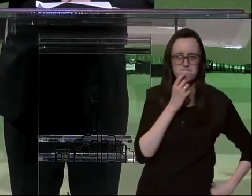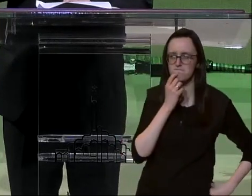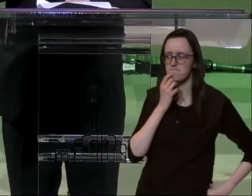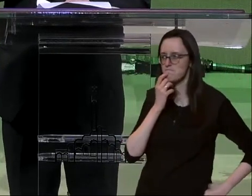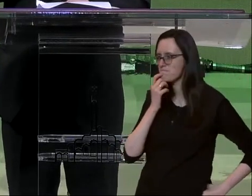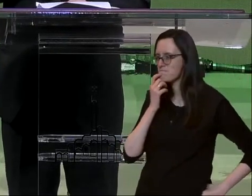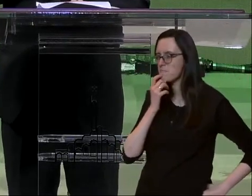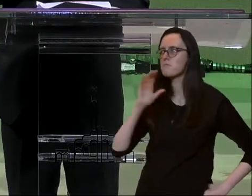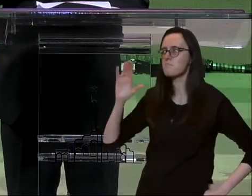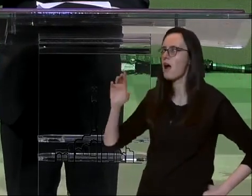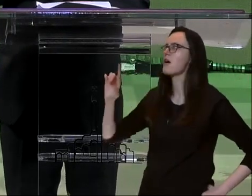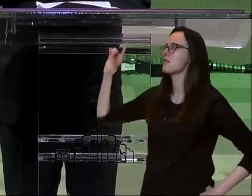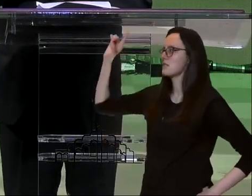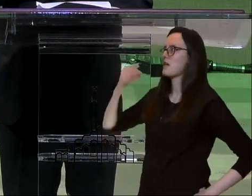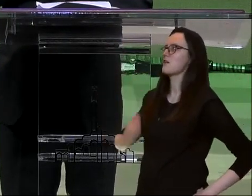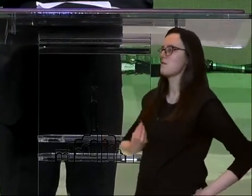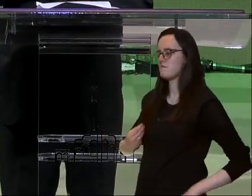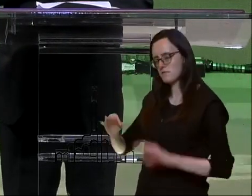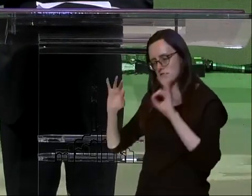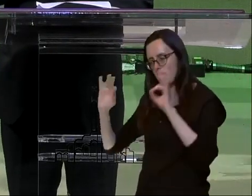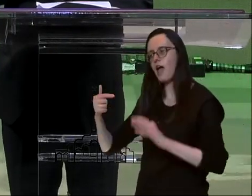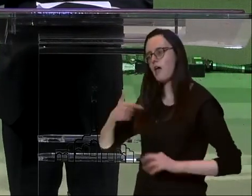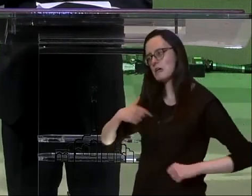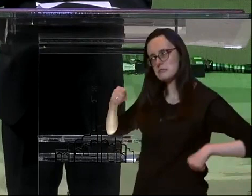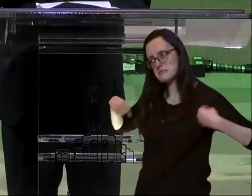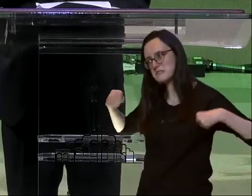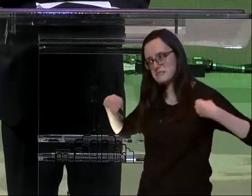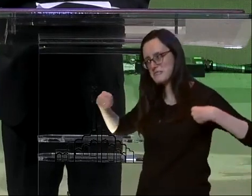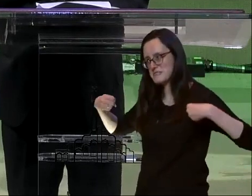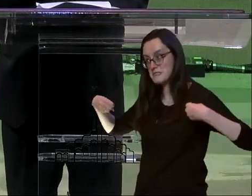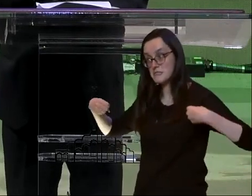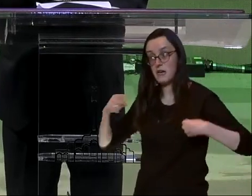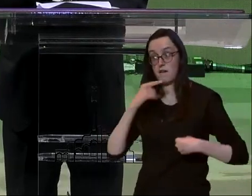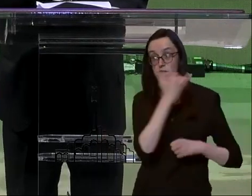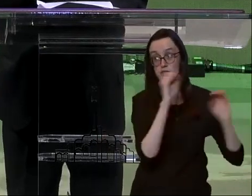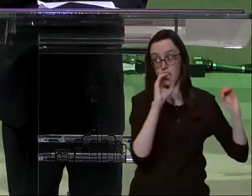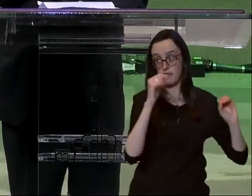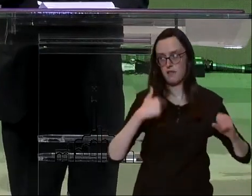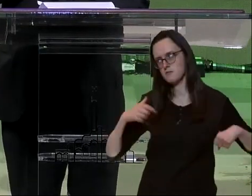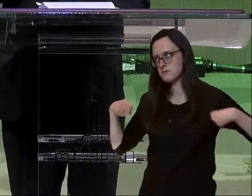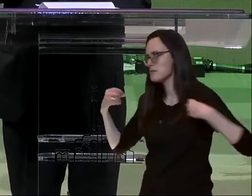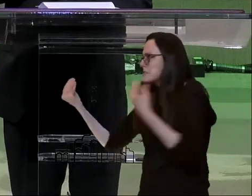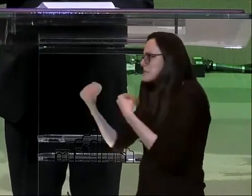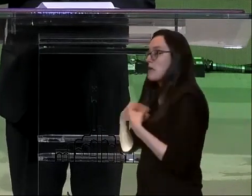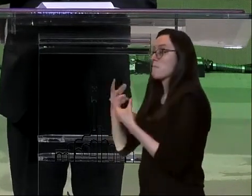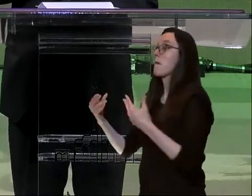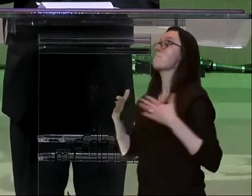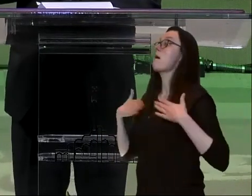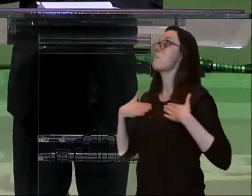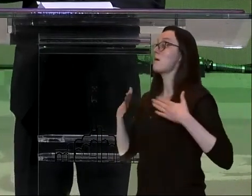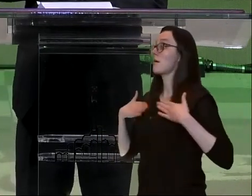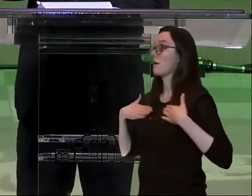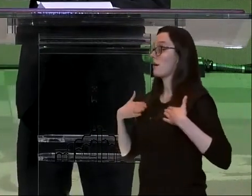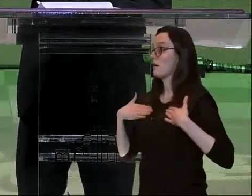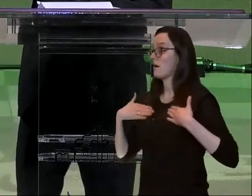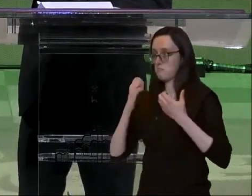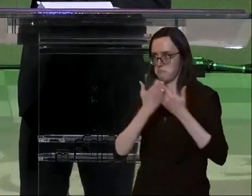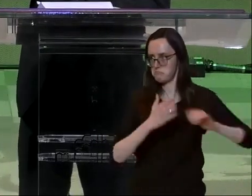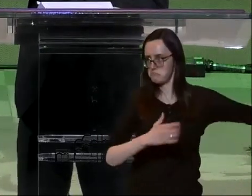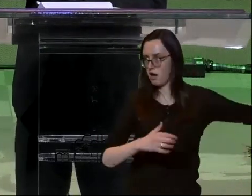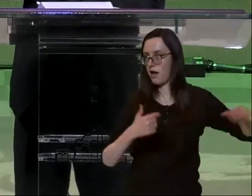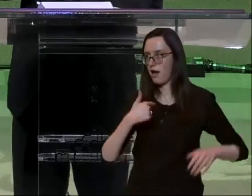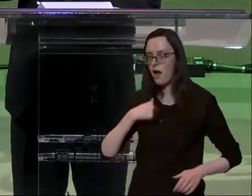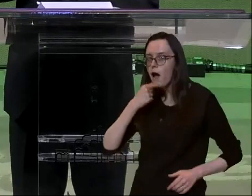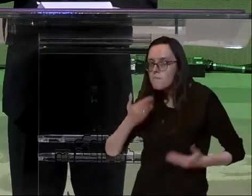tão certo como vive o Senhor, hei de correr atrás dele, e receberei dele alguma coisa. Então